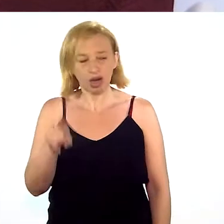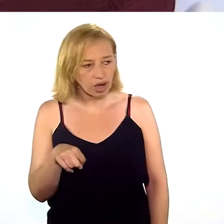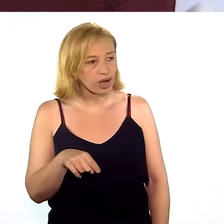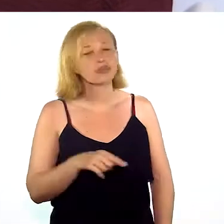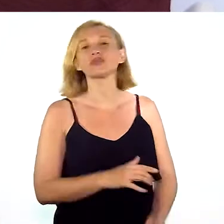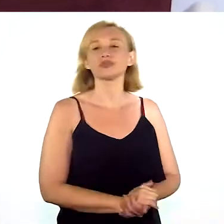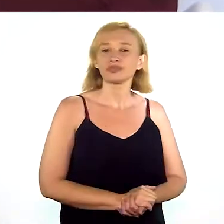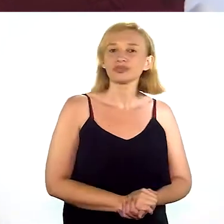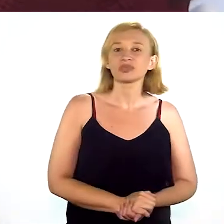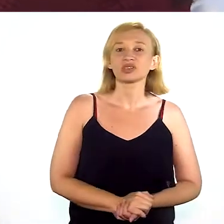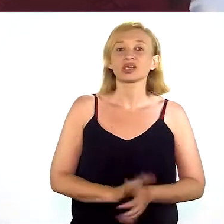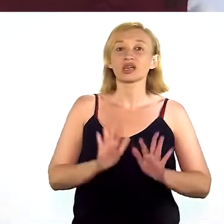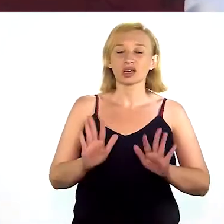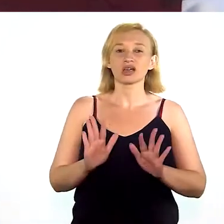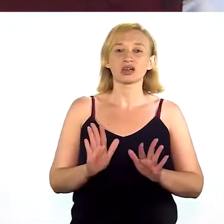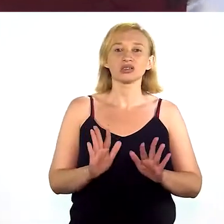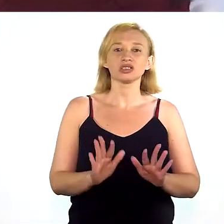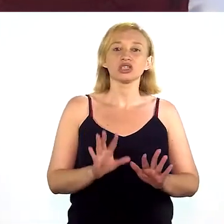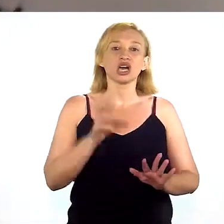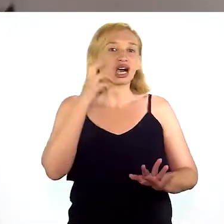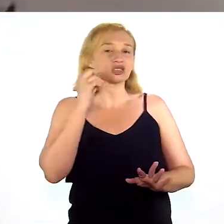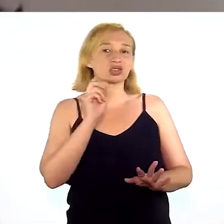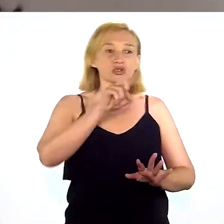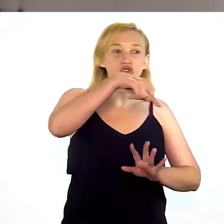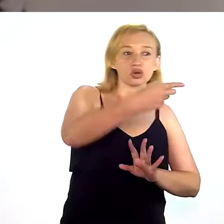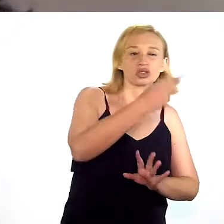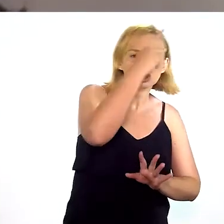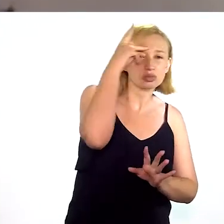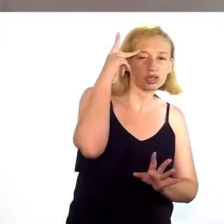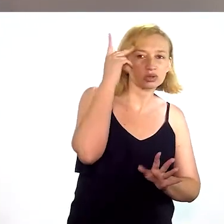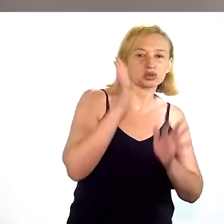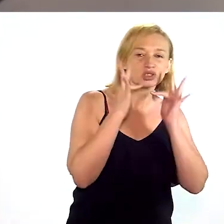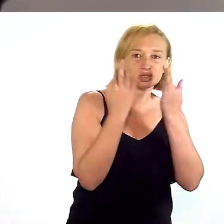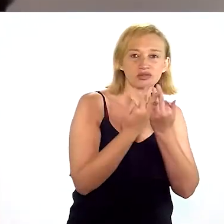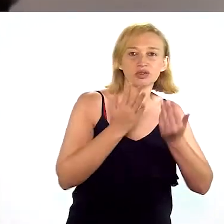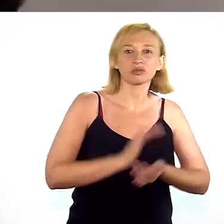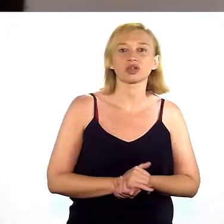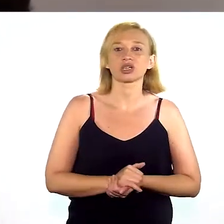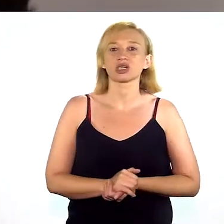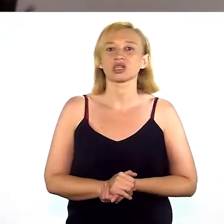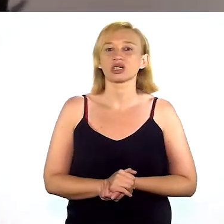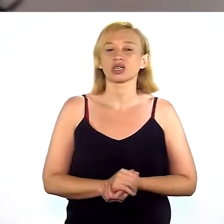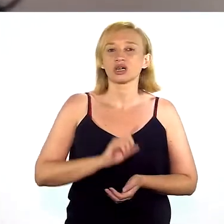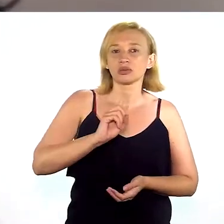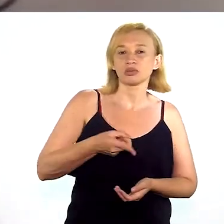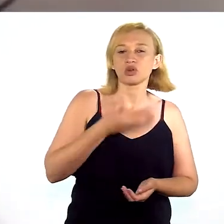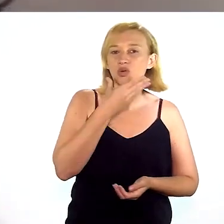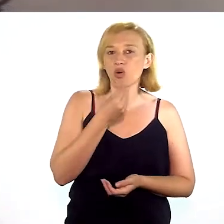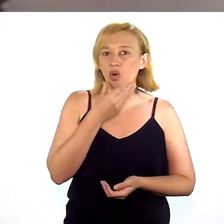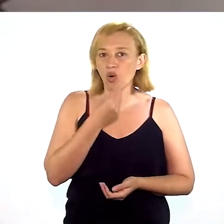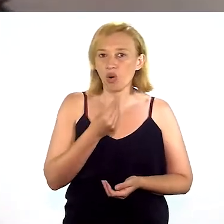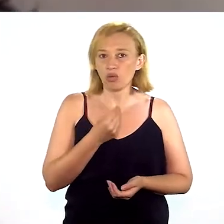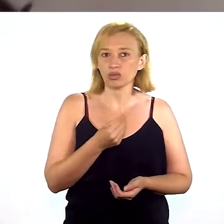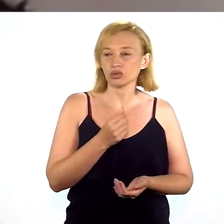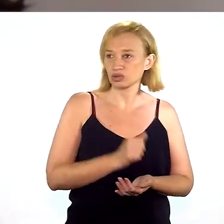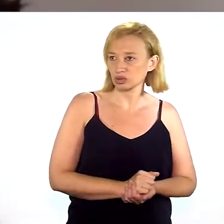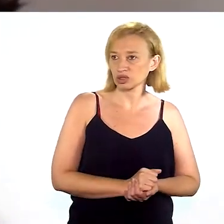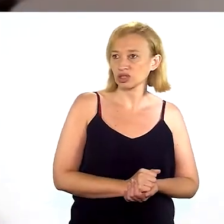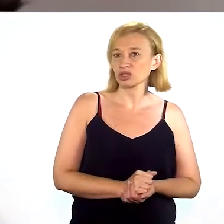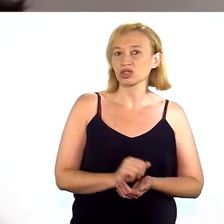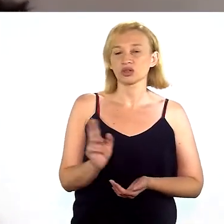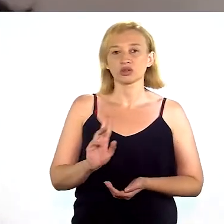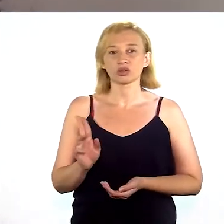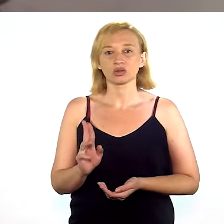De uma adoção? Isso. Só que há a junção de outras pessoas nessa família. O Filho de Mil Homens é um encontro